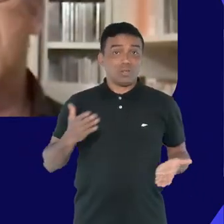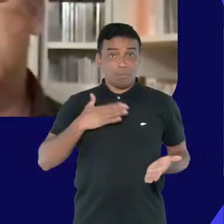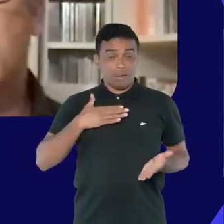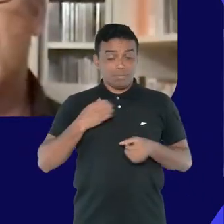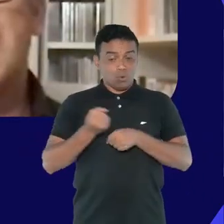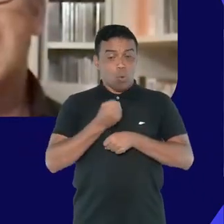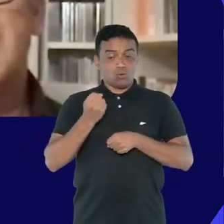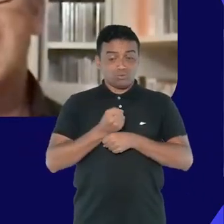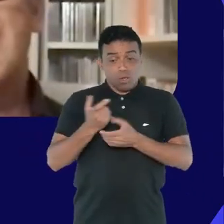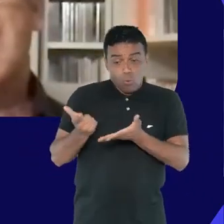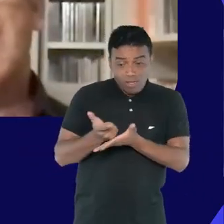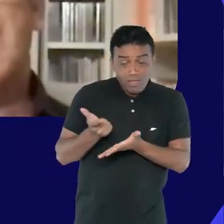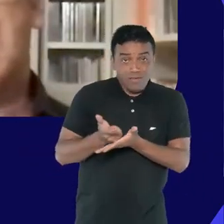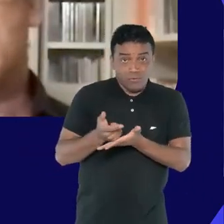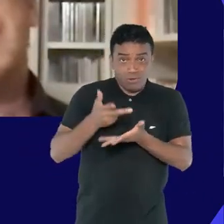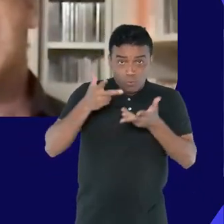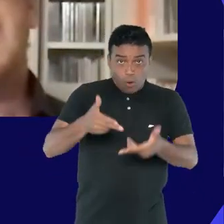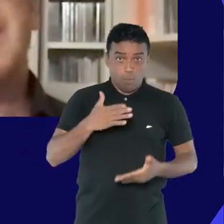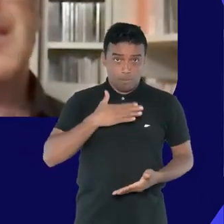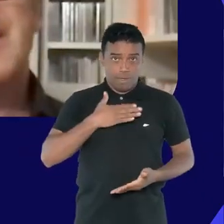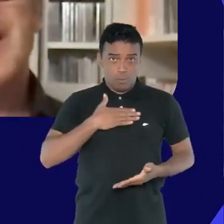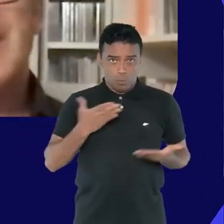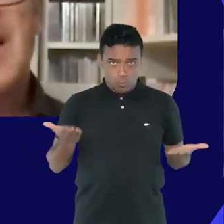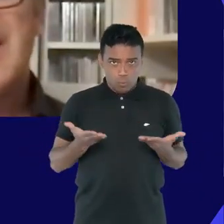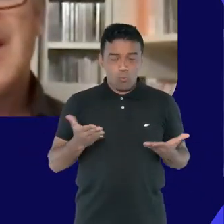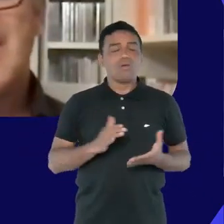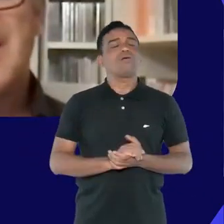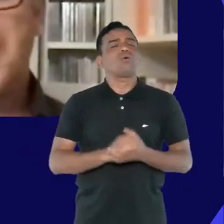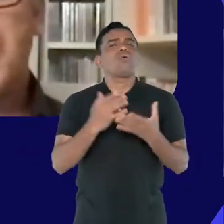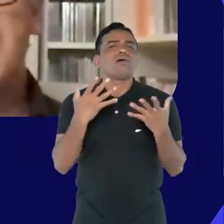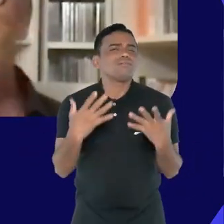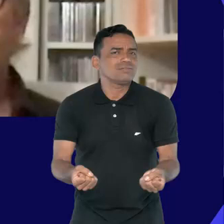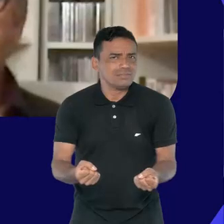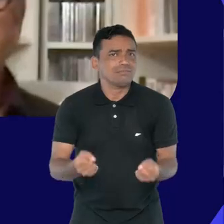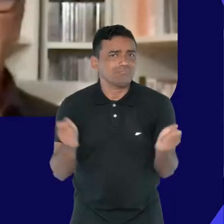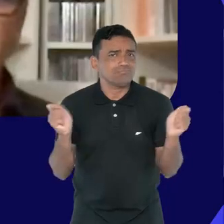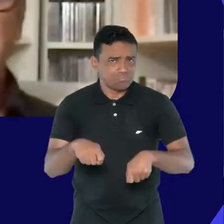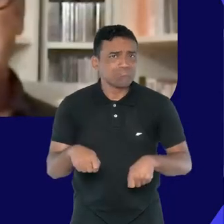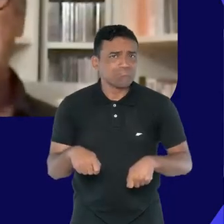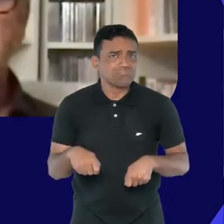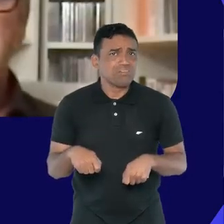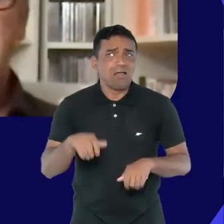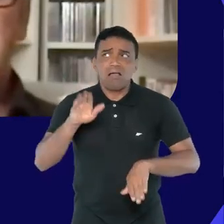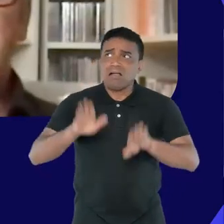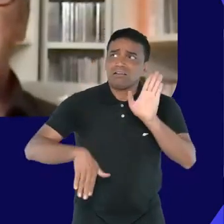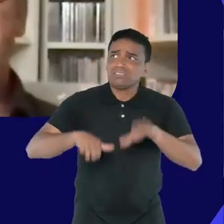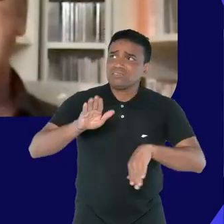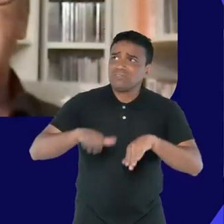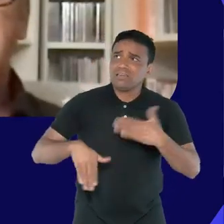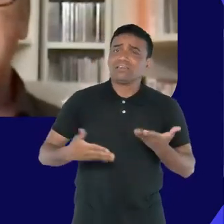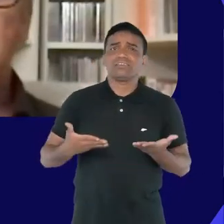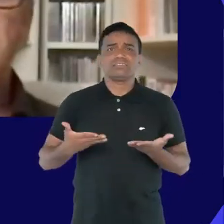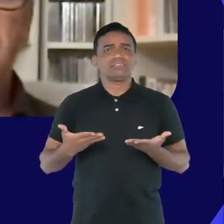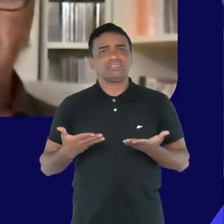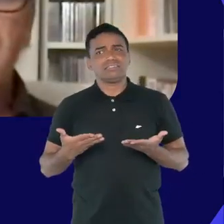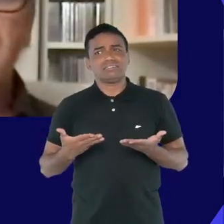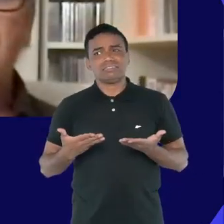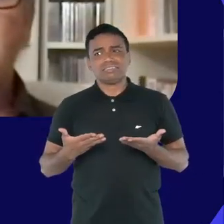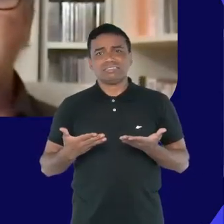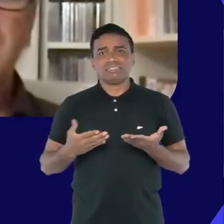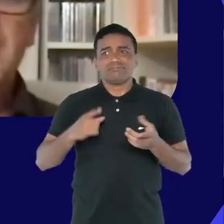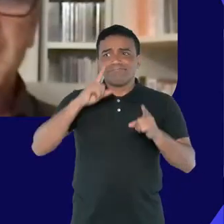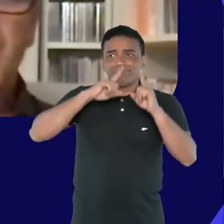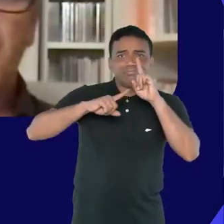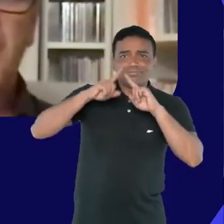construção de um livro como este, eu tenho de aceitar que possa acontecer às vezes um certo